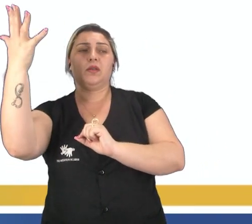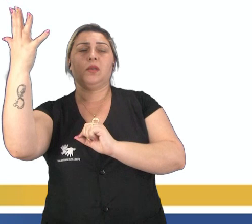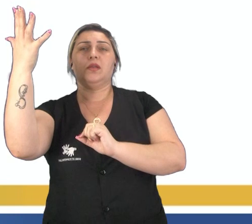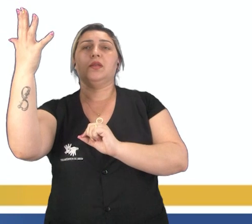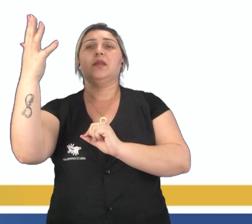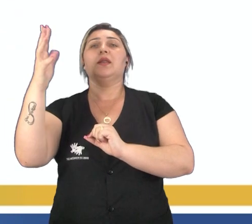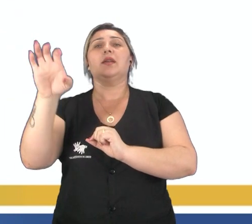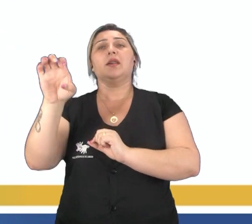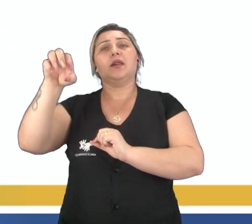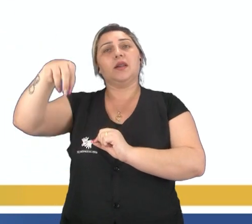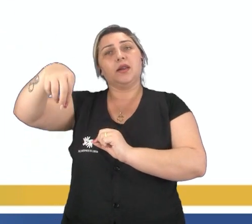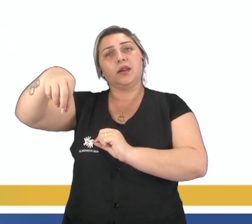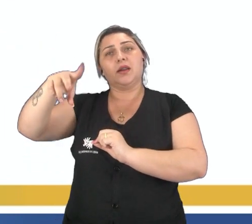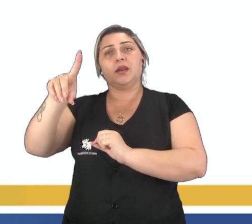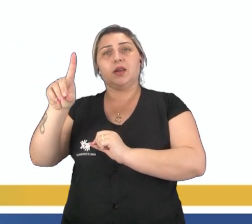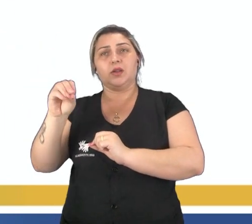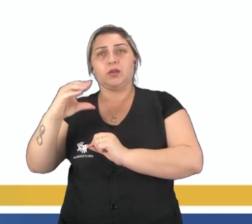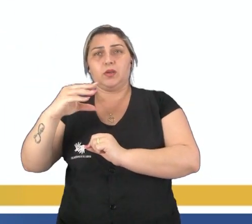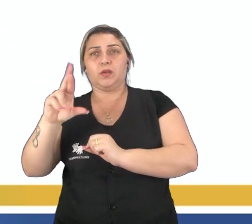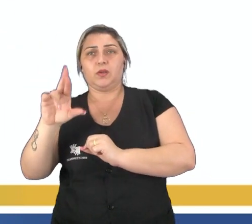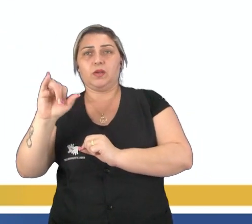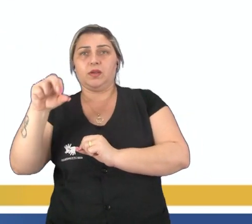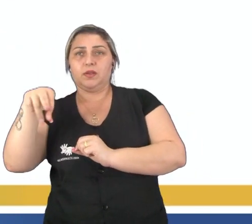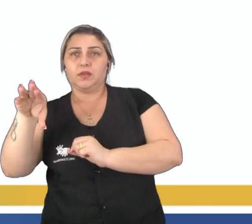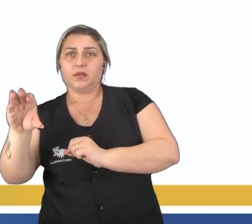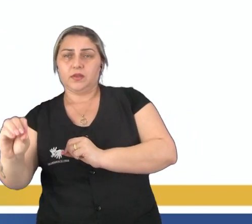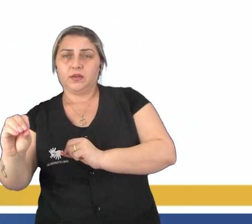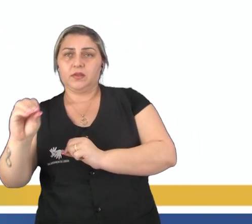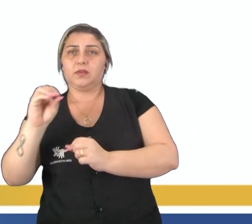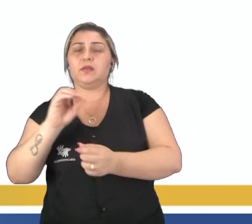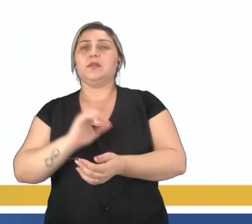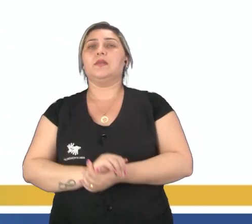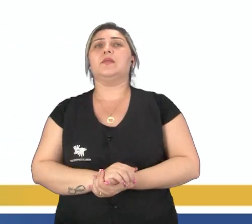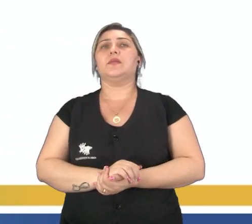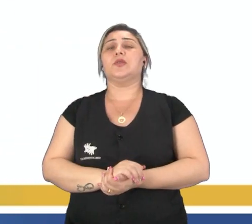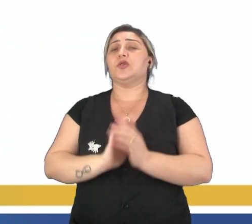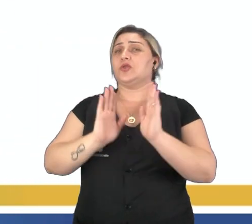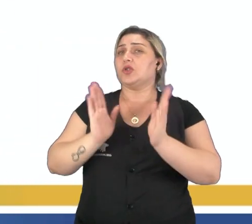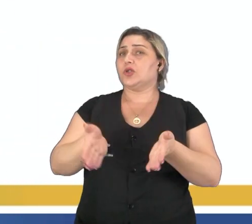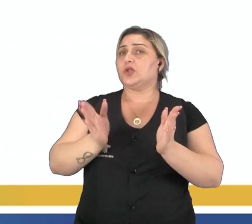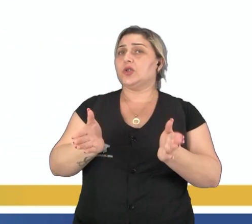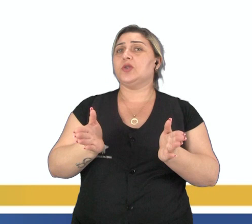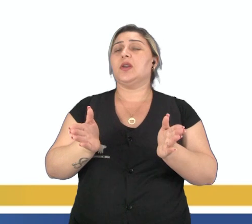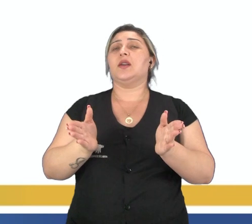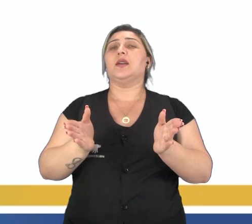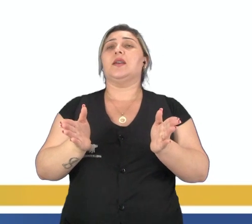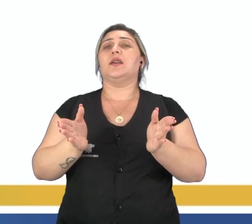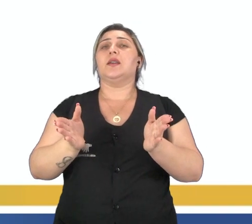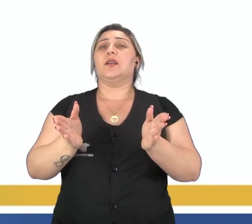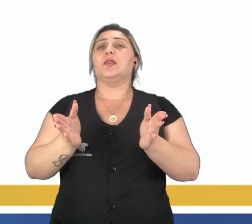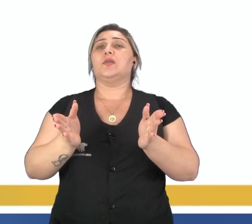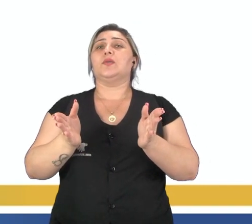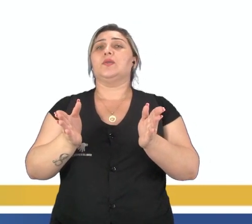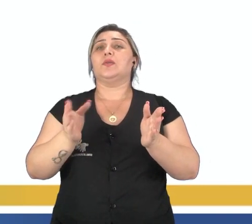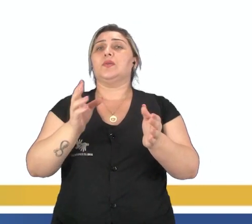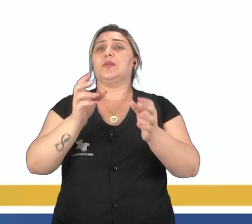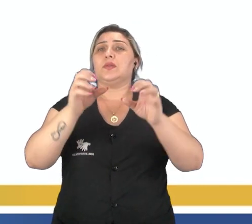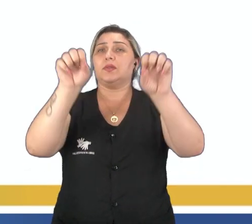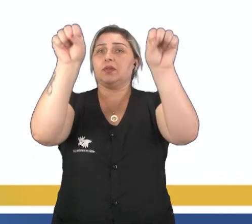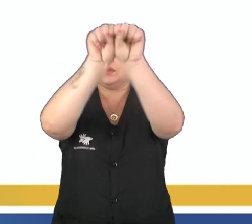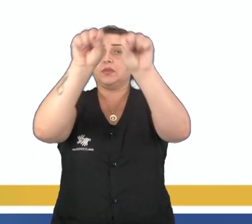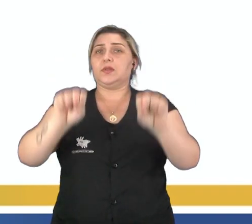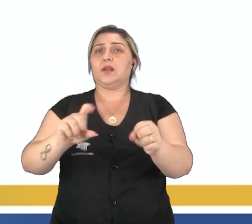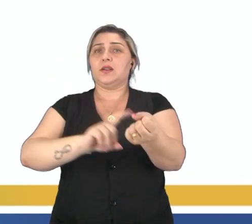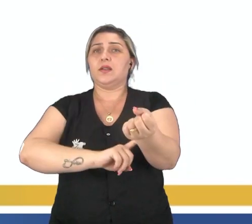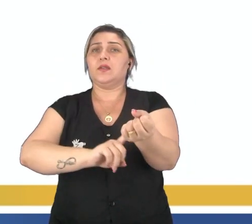Os mensageiros químicos vão liberar os hormônios no sangue a todo momento. E já no sistema nervoso, os mensageiros químicos vão fazer